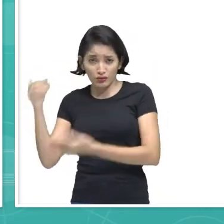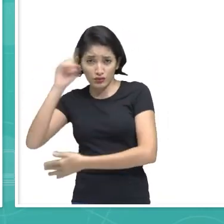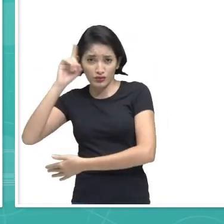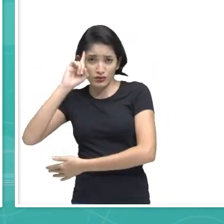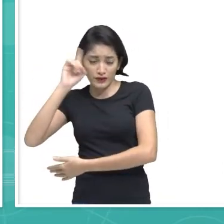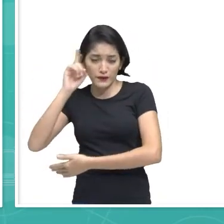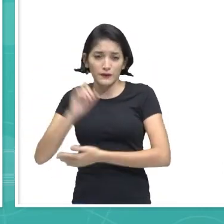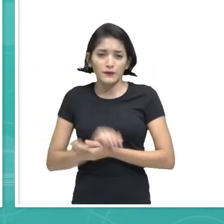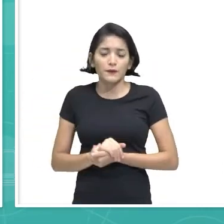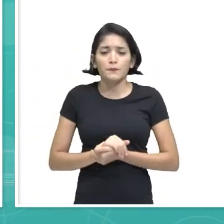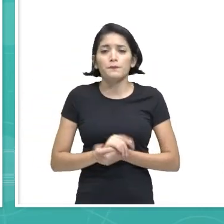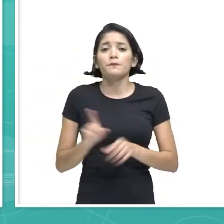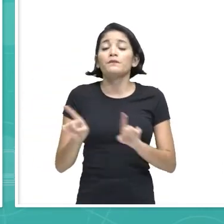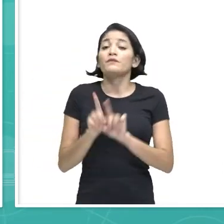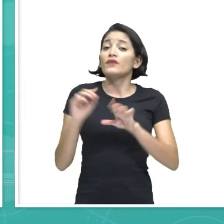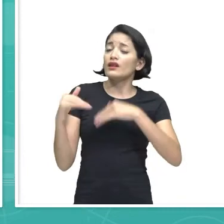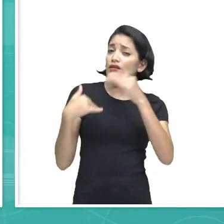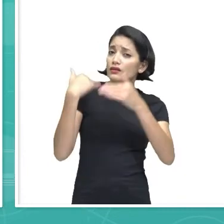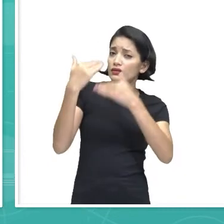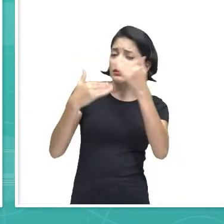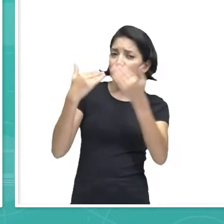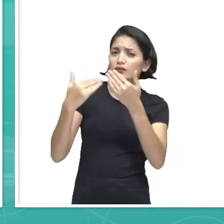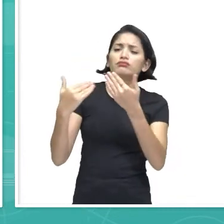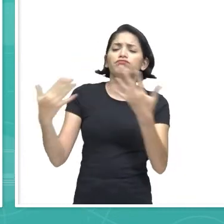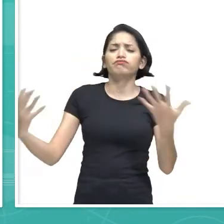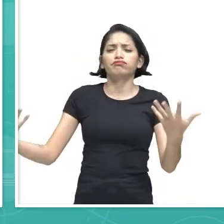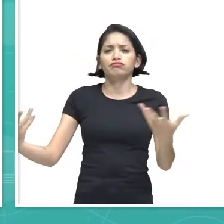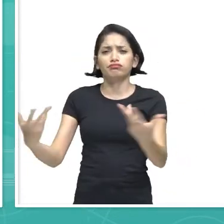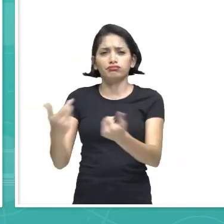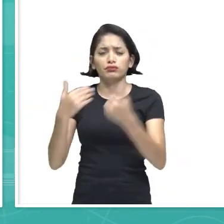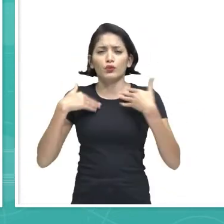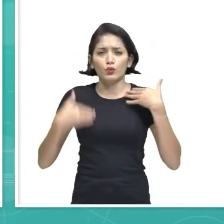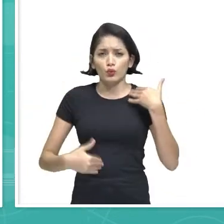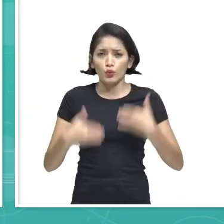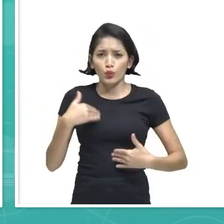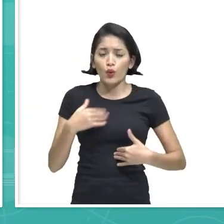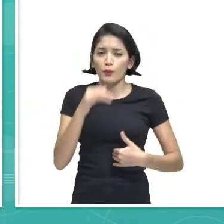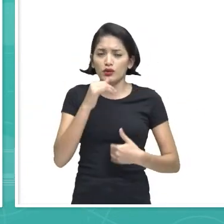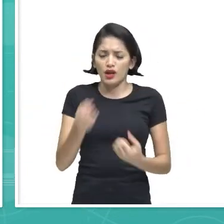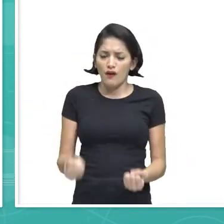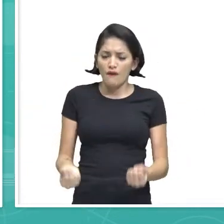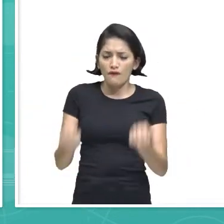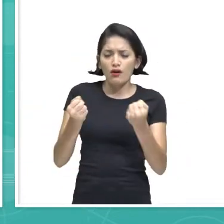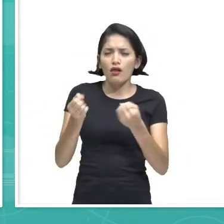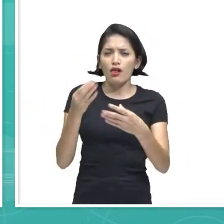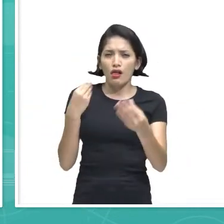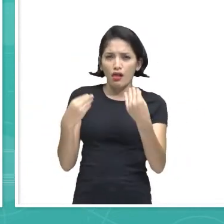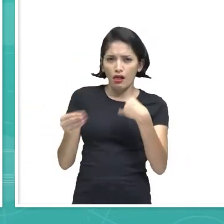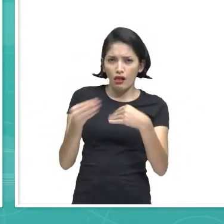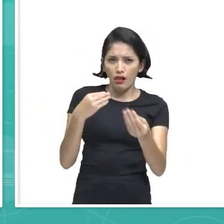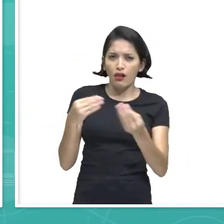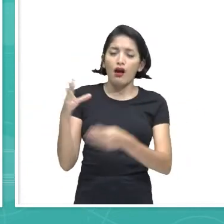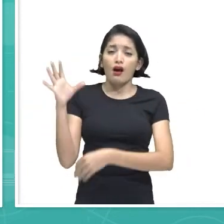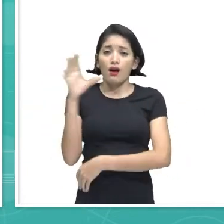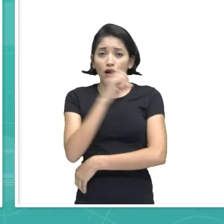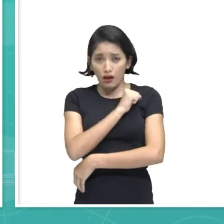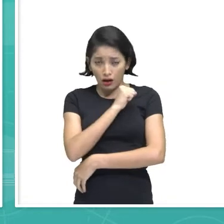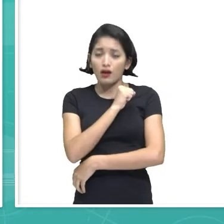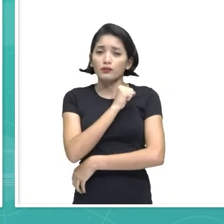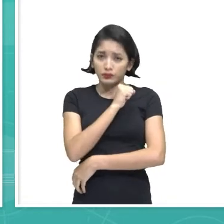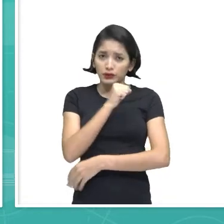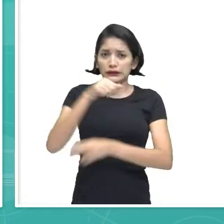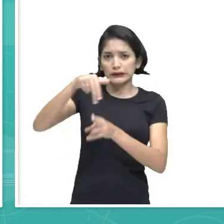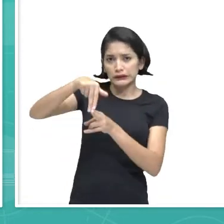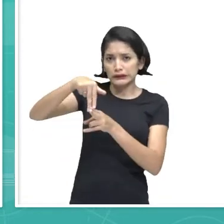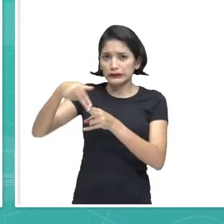dia e vai desenvolver muitas qualidades físicas, como força, flexibilidade, velocidade,